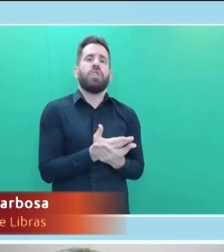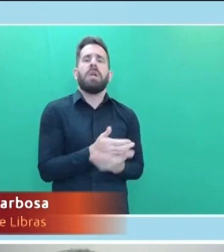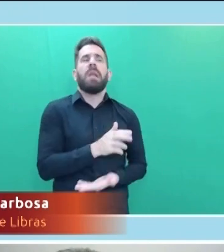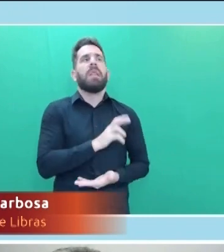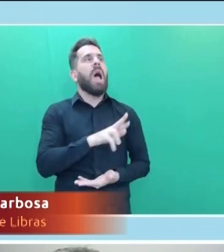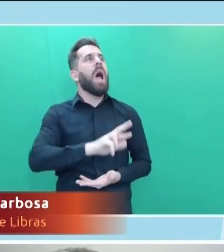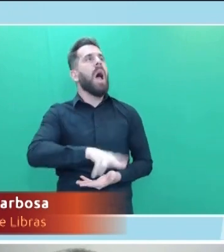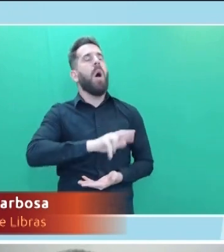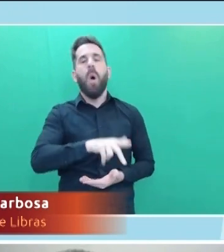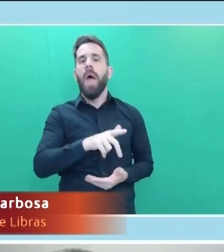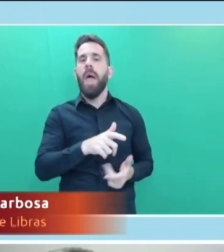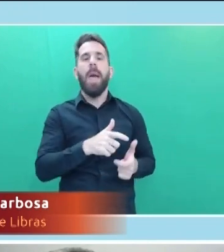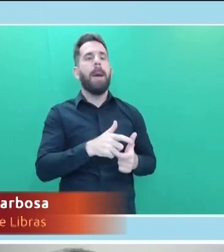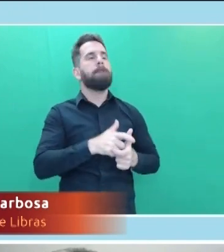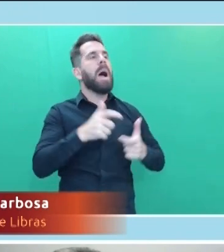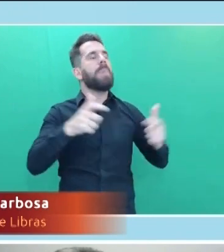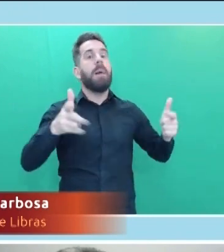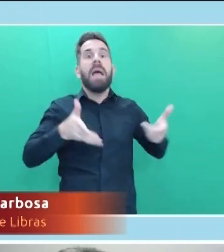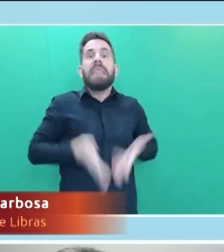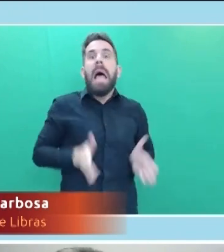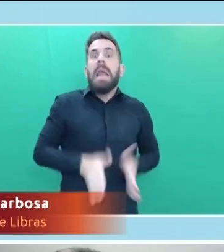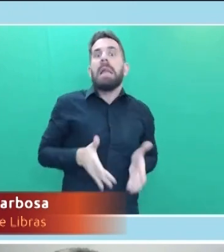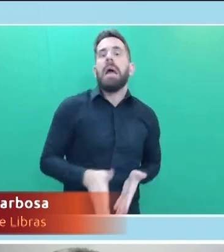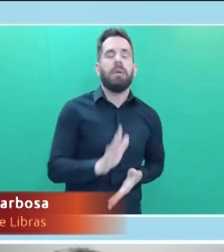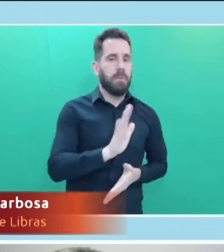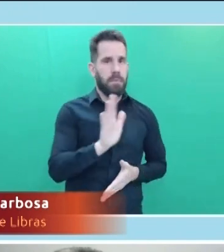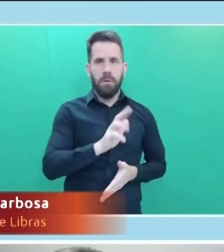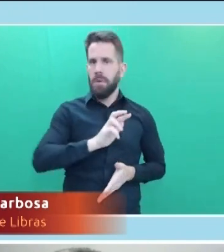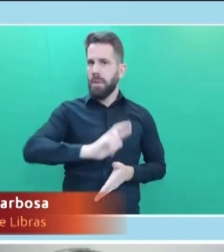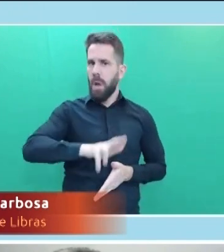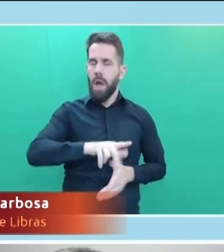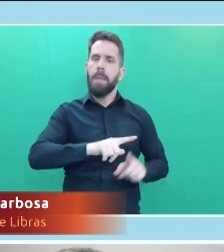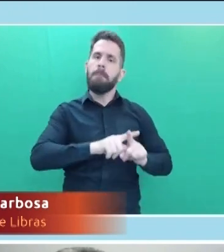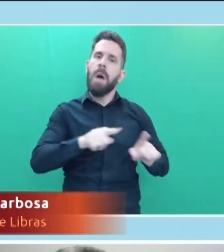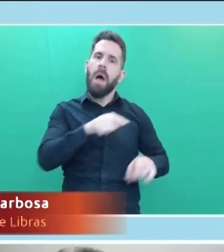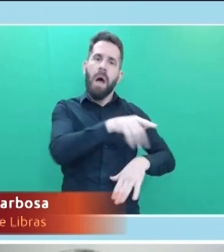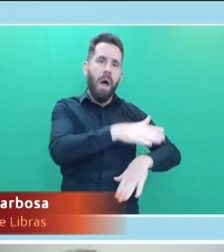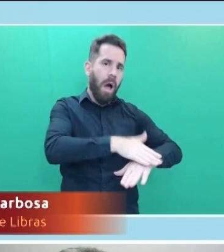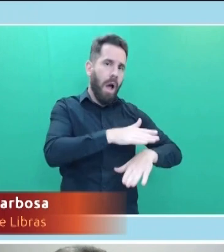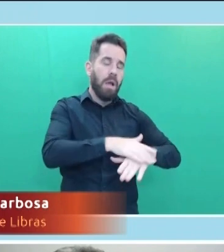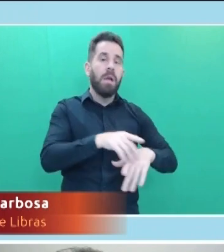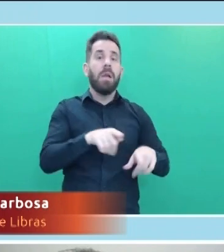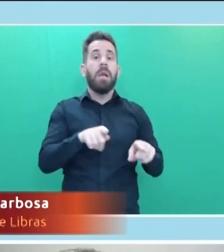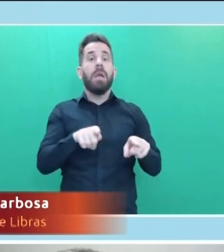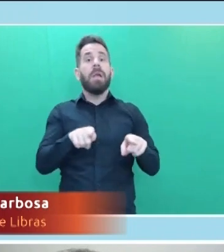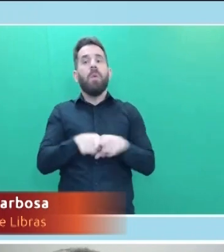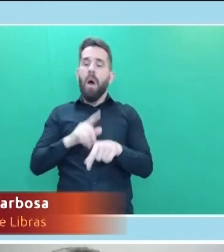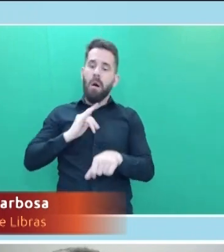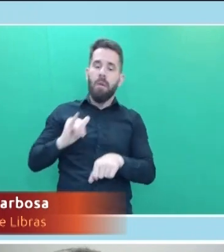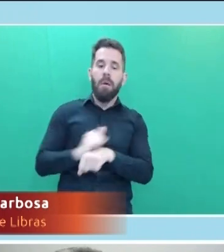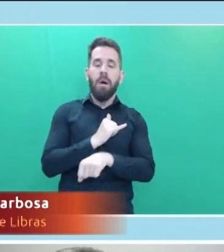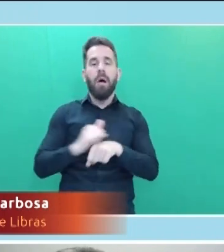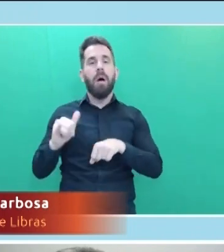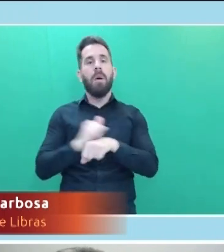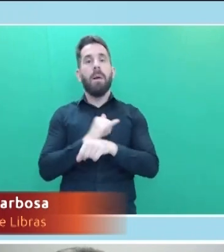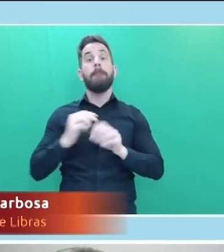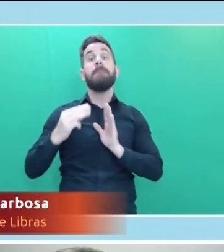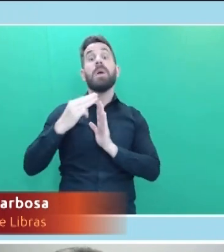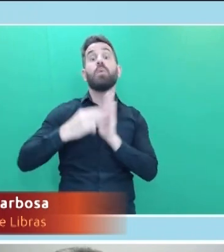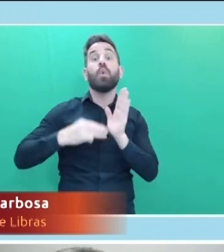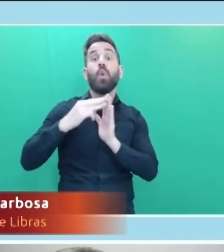indígena, e sim uma forma de abrangência, deles poder se declarar indígenas, foi uma oportunidade de